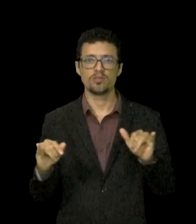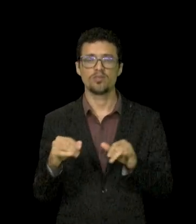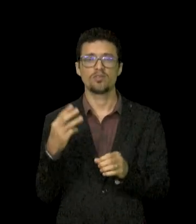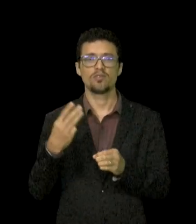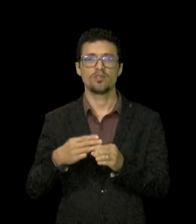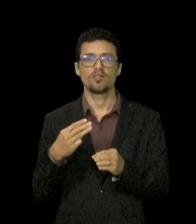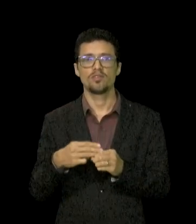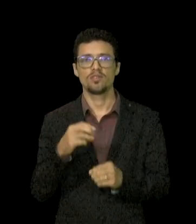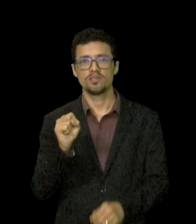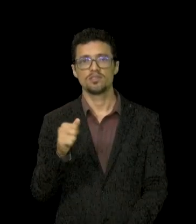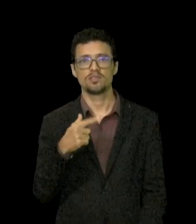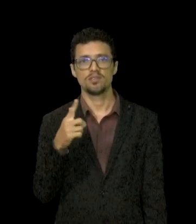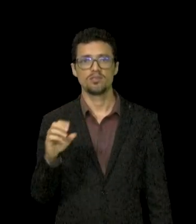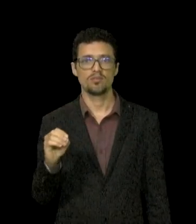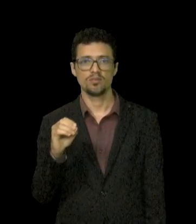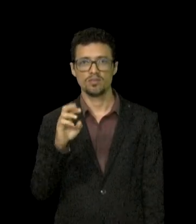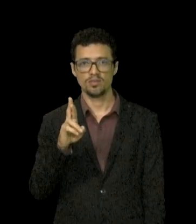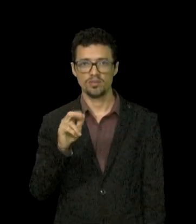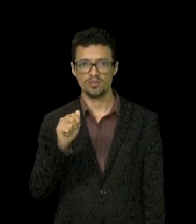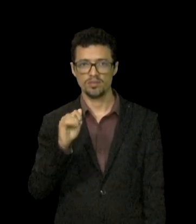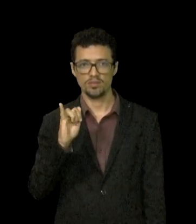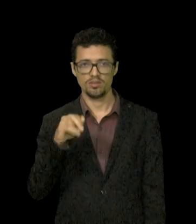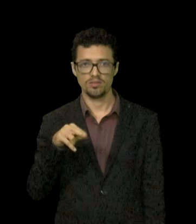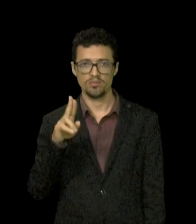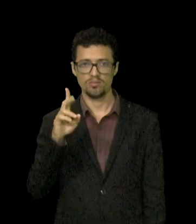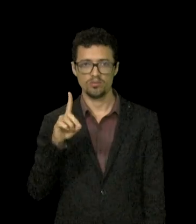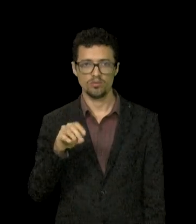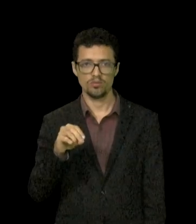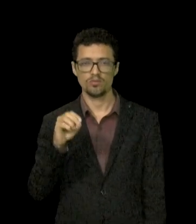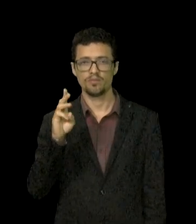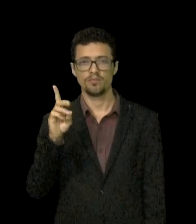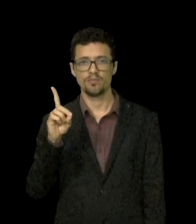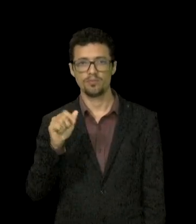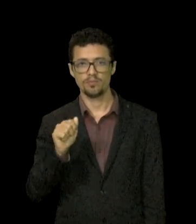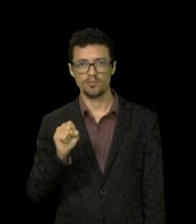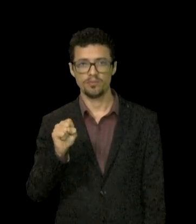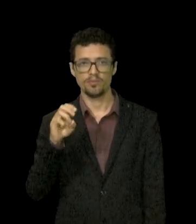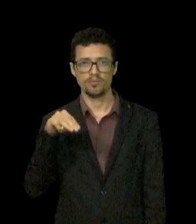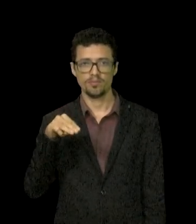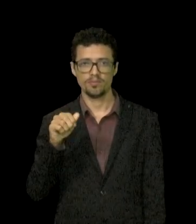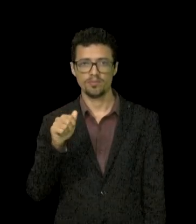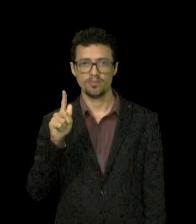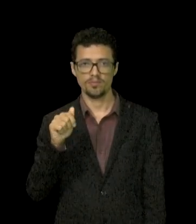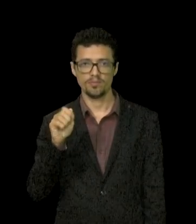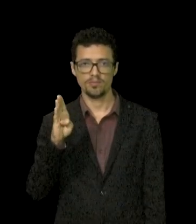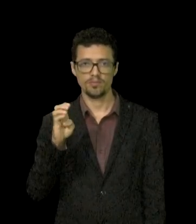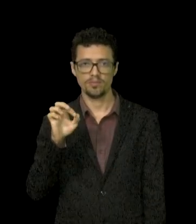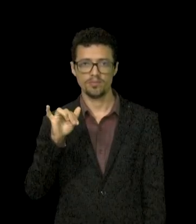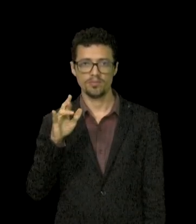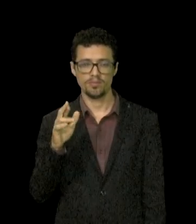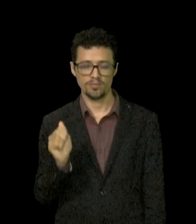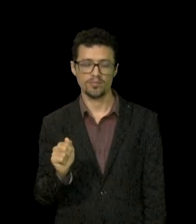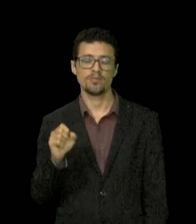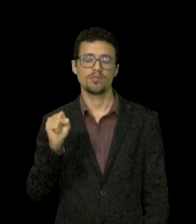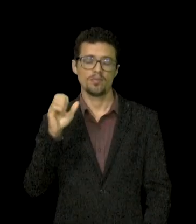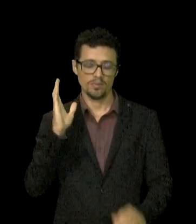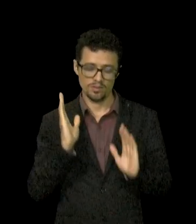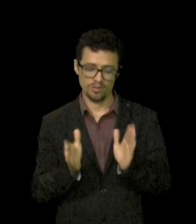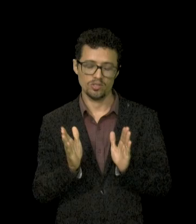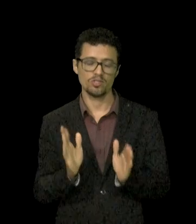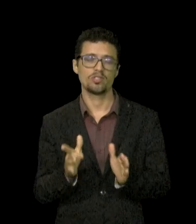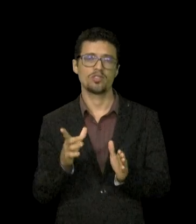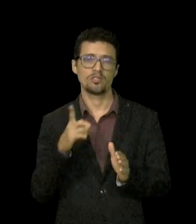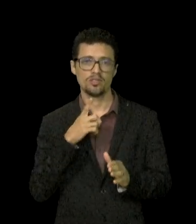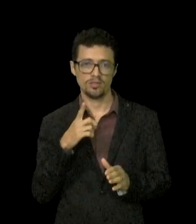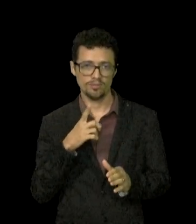que o problema da água está já em vias de início de solução e que nós vamos acompanhar. E peço a vocês que estão me assistindo